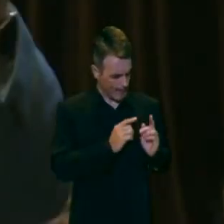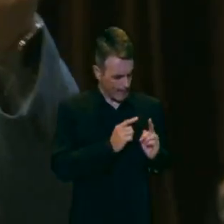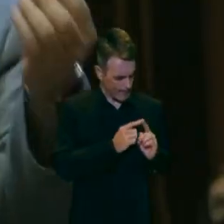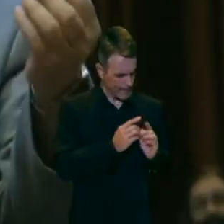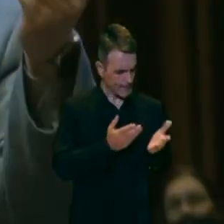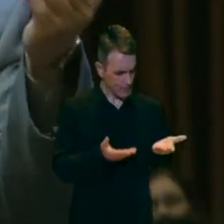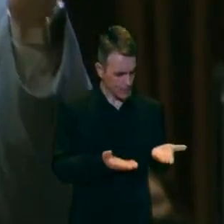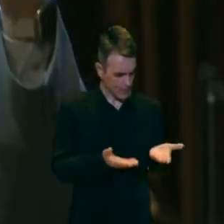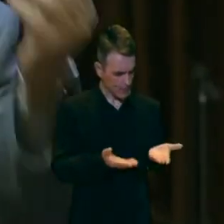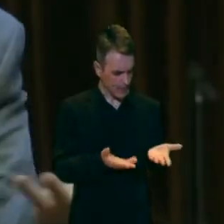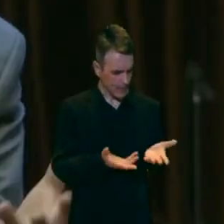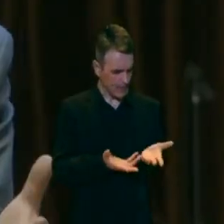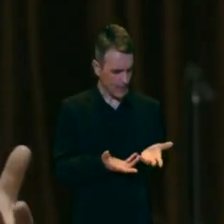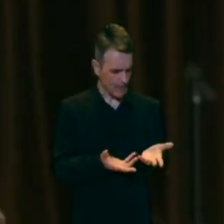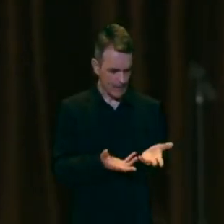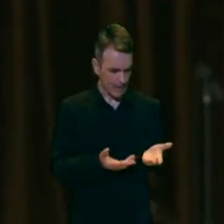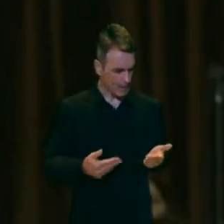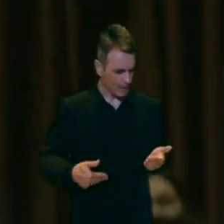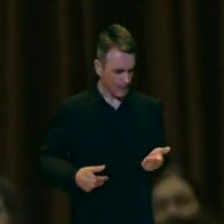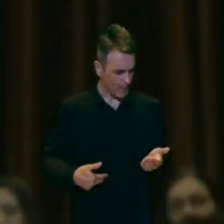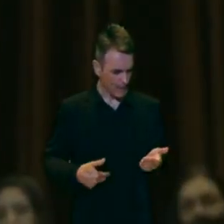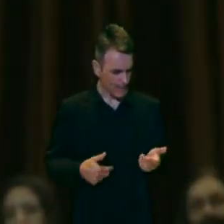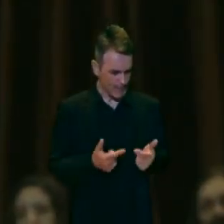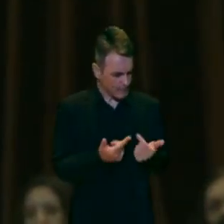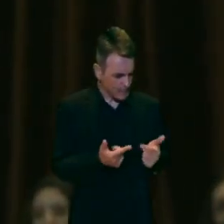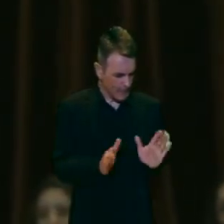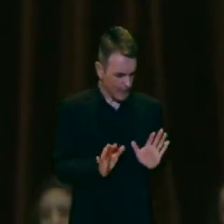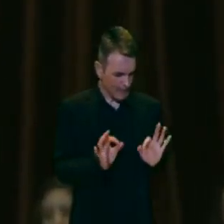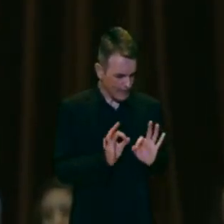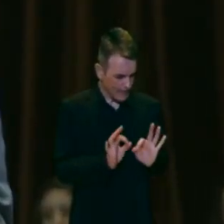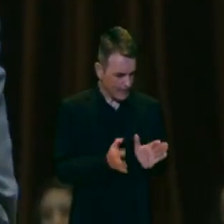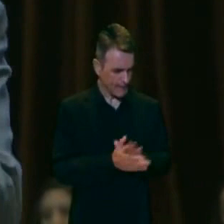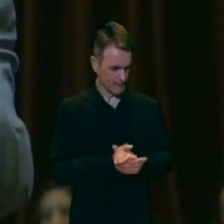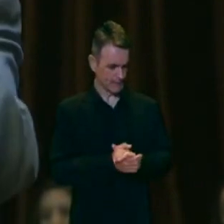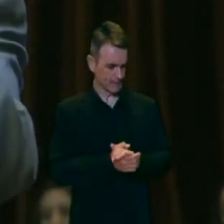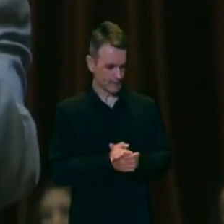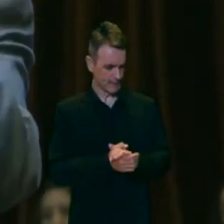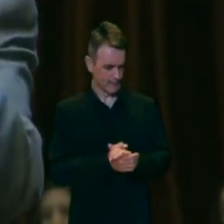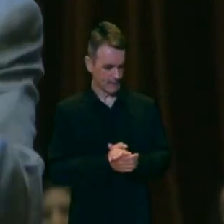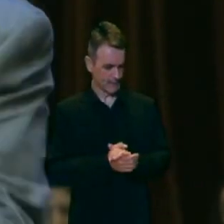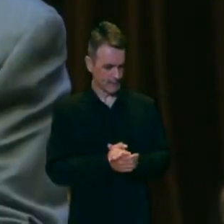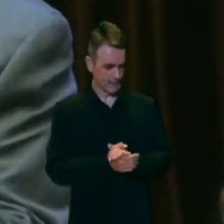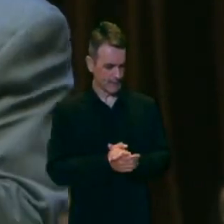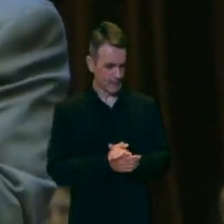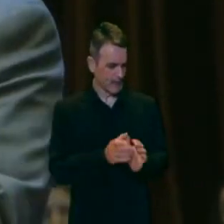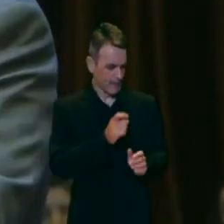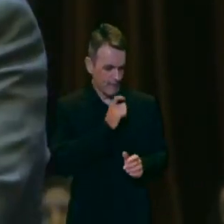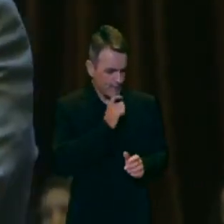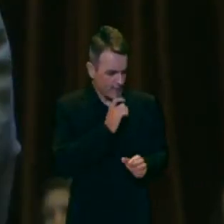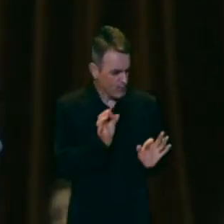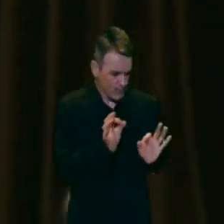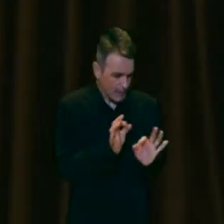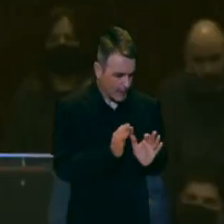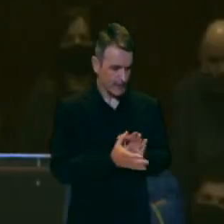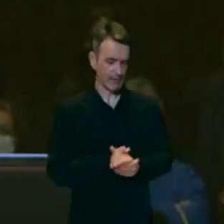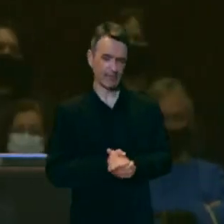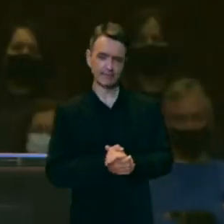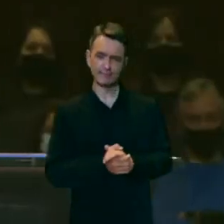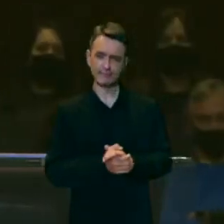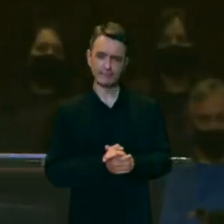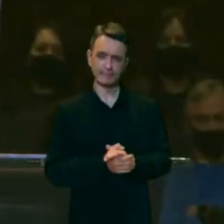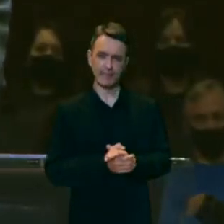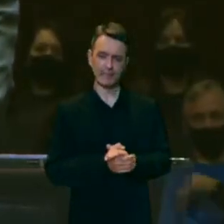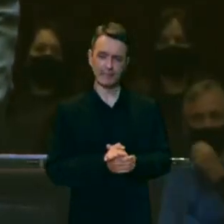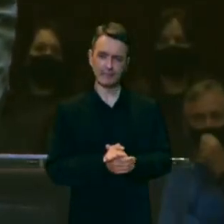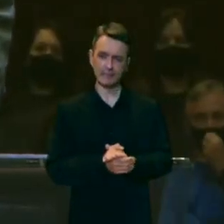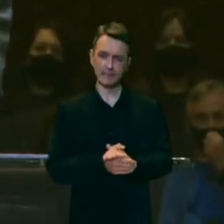não tenha mais fome, a igreja não quer que você passe frio, a igreja não quer